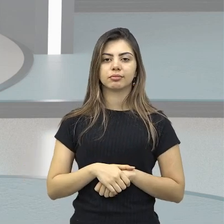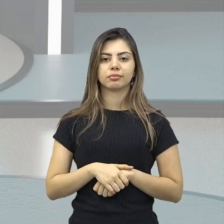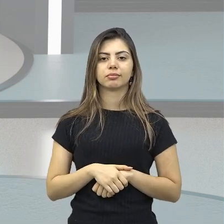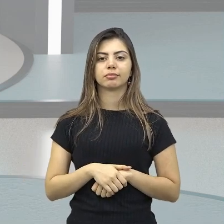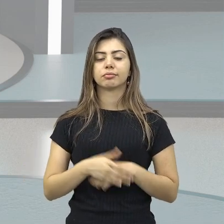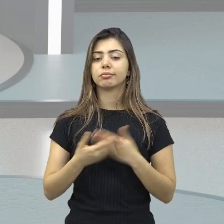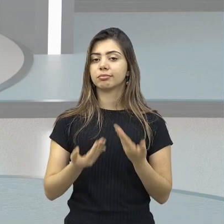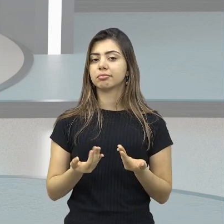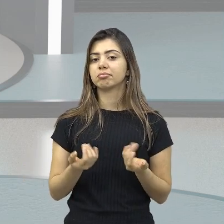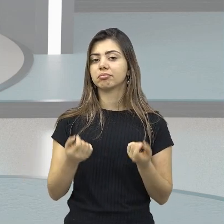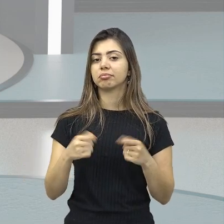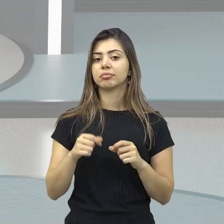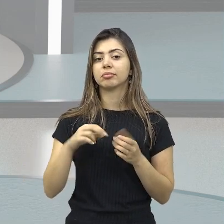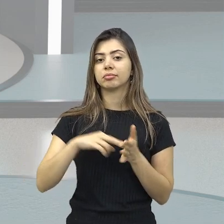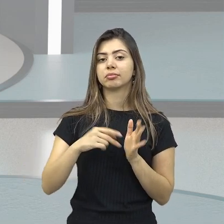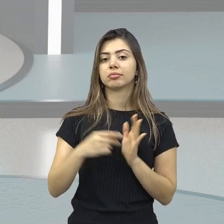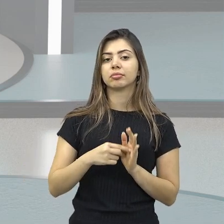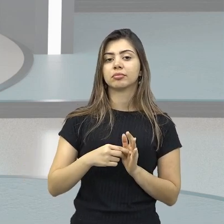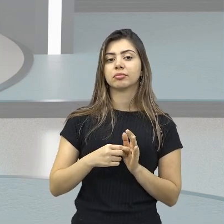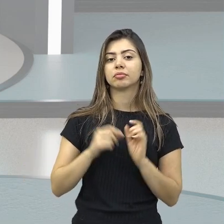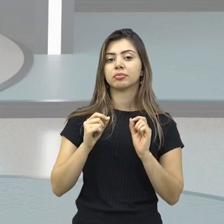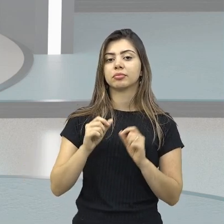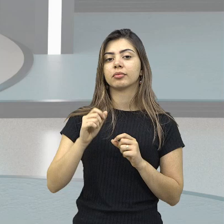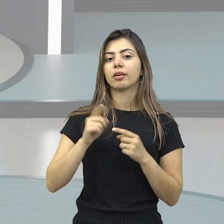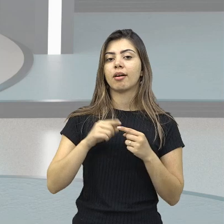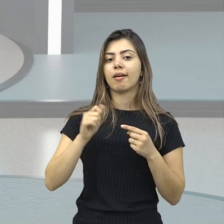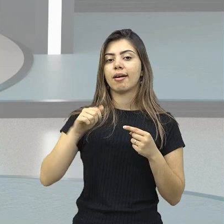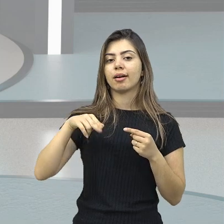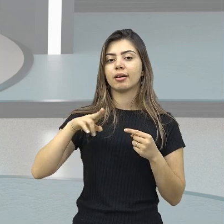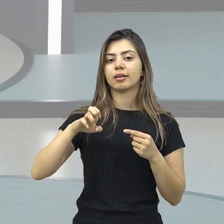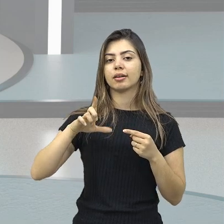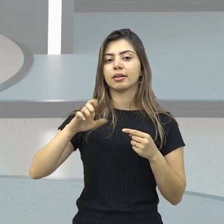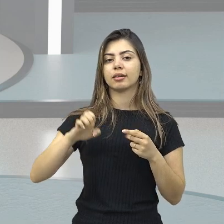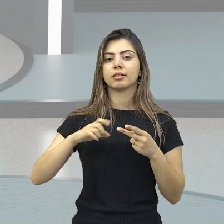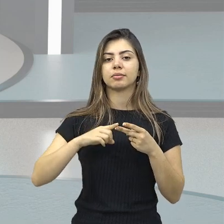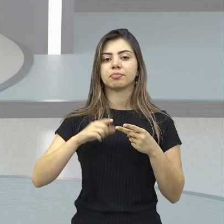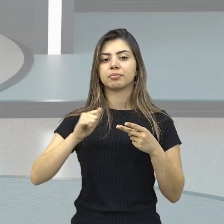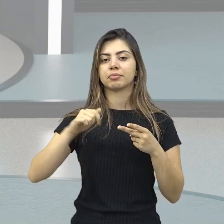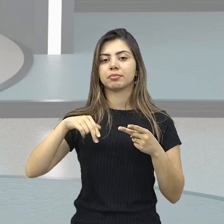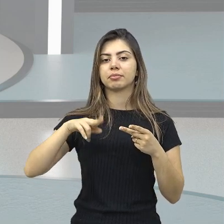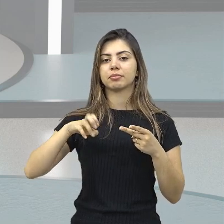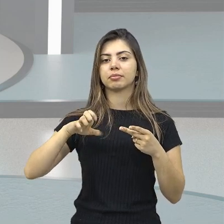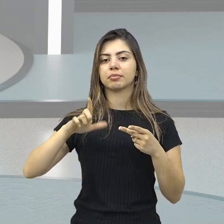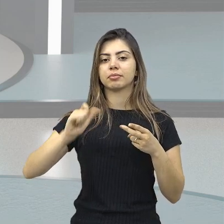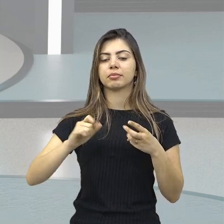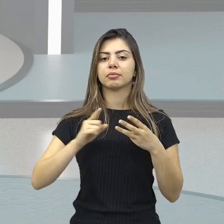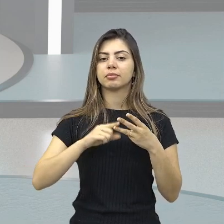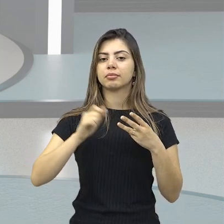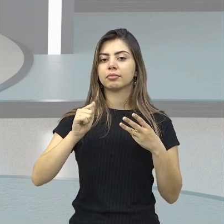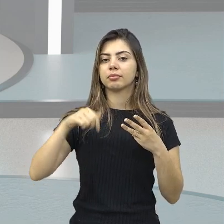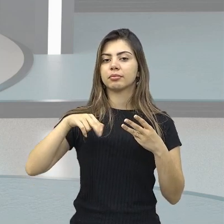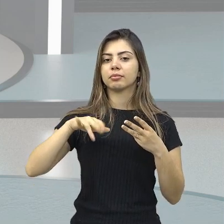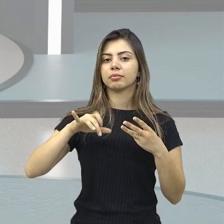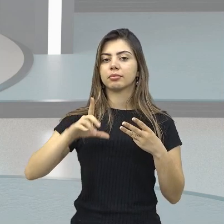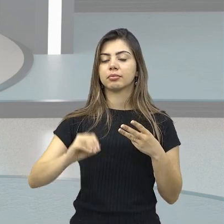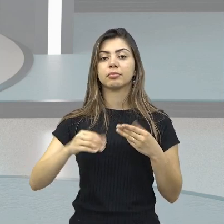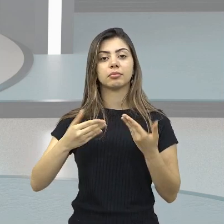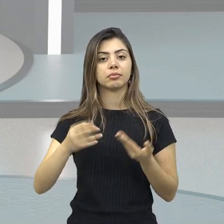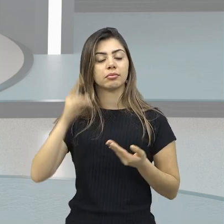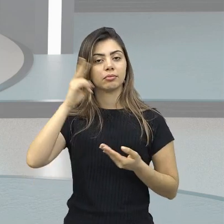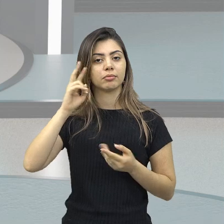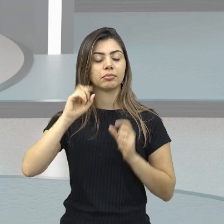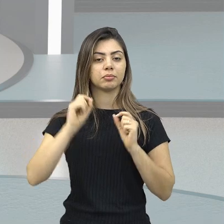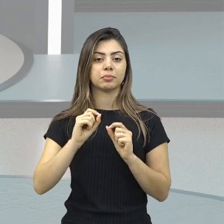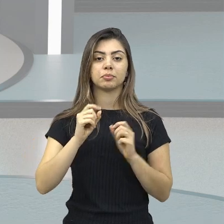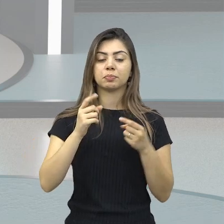Equivale àquele, aquela, aquilo, tá certo? Então, this eu vou utilizar para algo que está perto, tá?